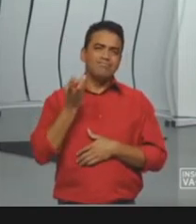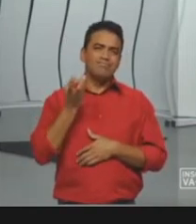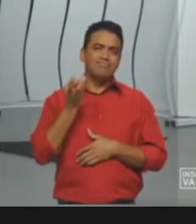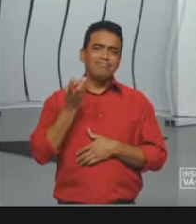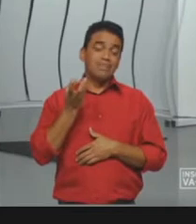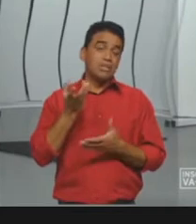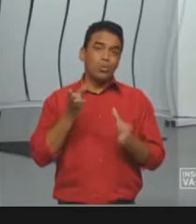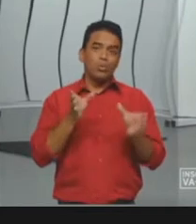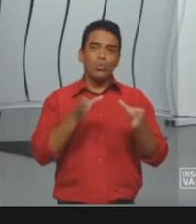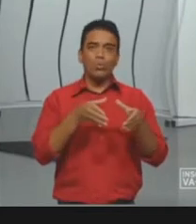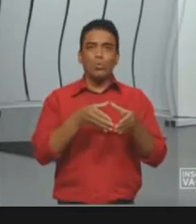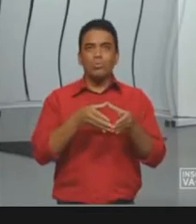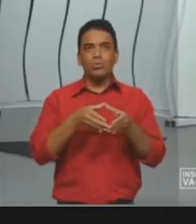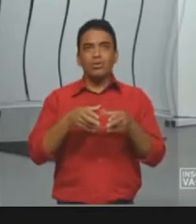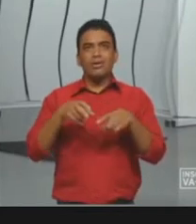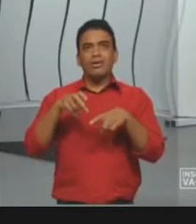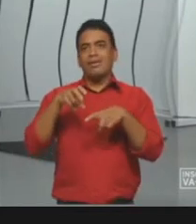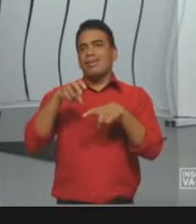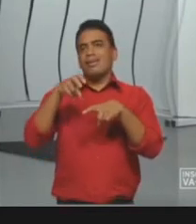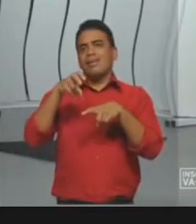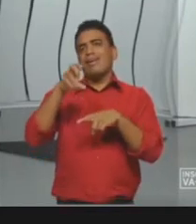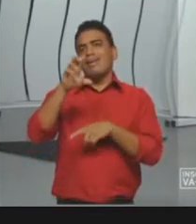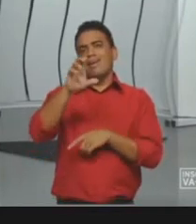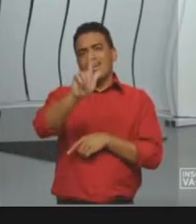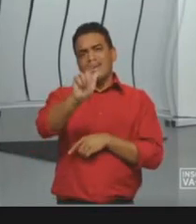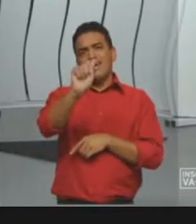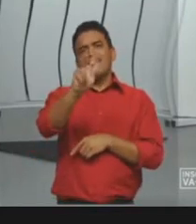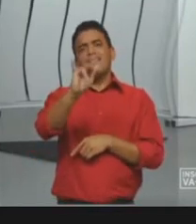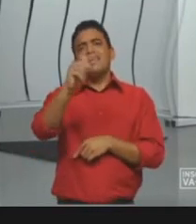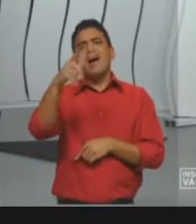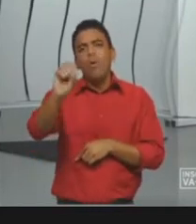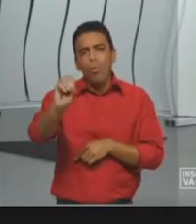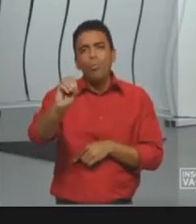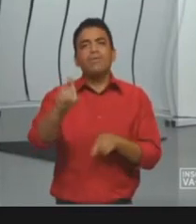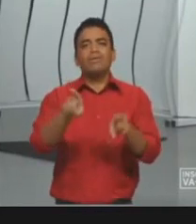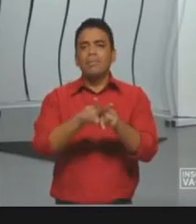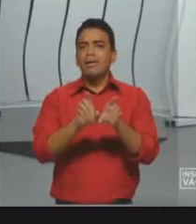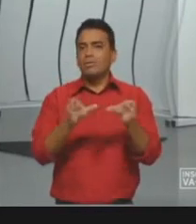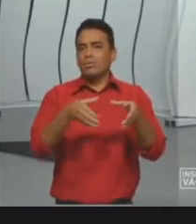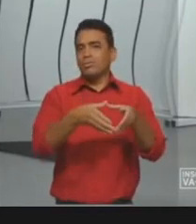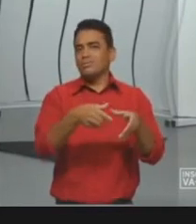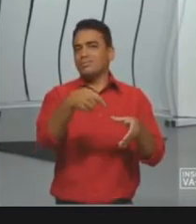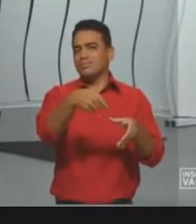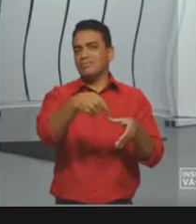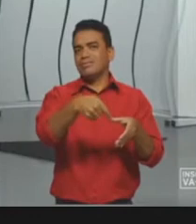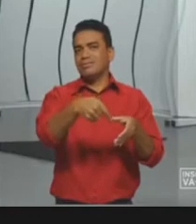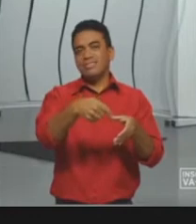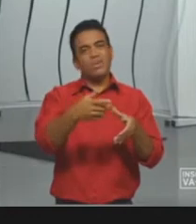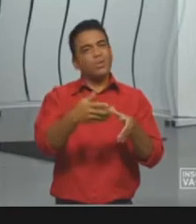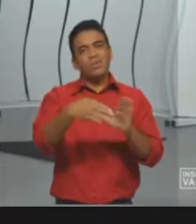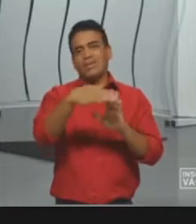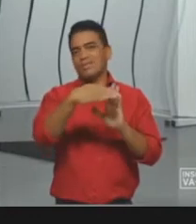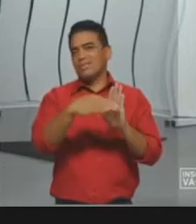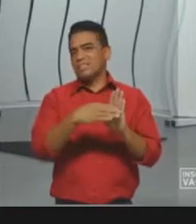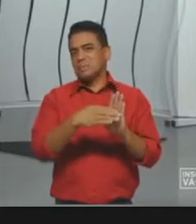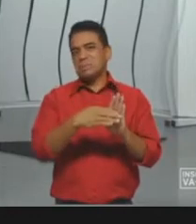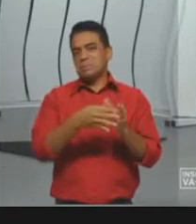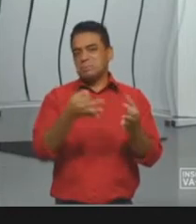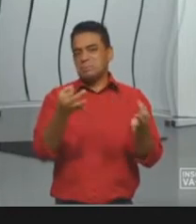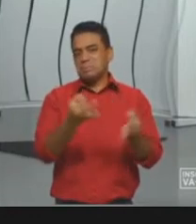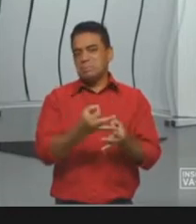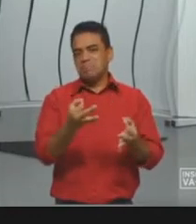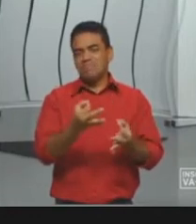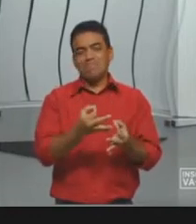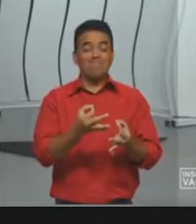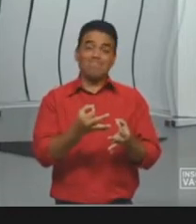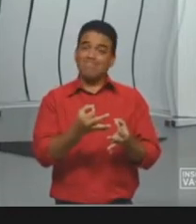mesmo grupo de gaviões, que são aves. Então, esse tipo de classificação ainda não era o ideal.